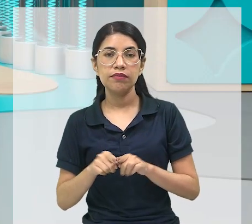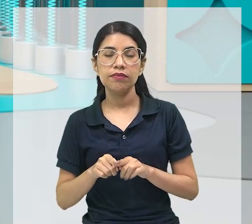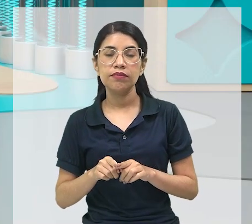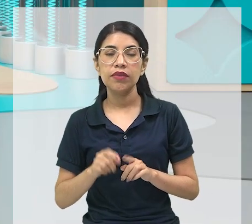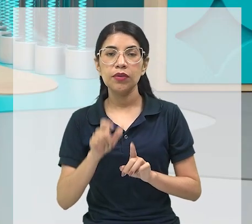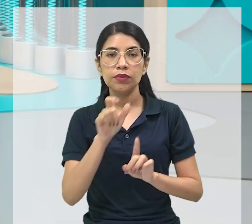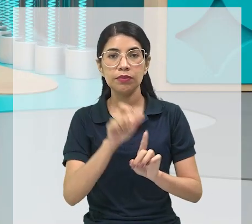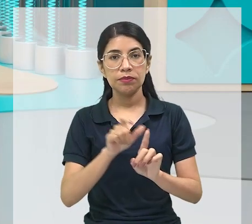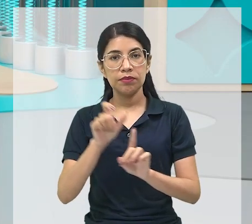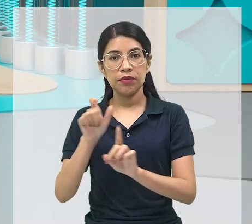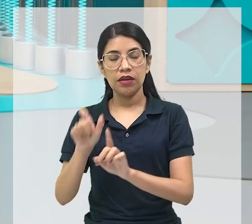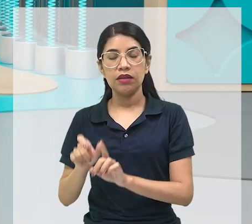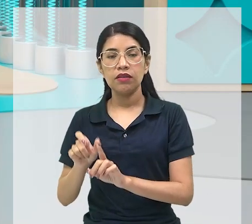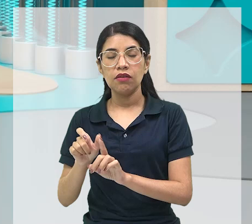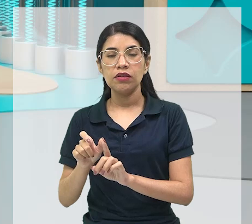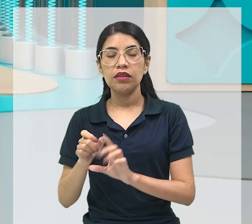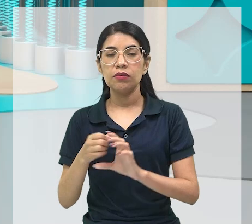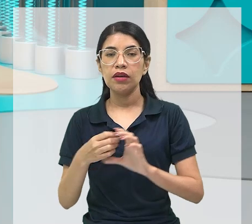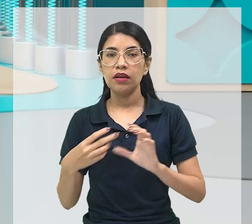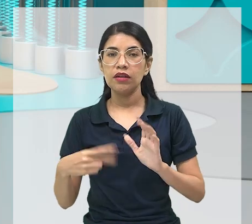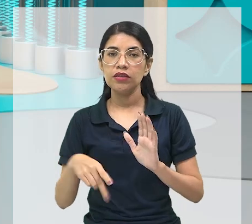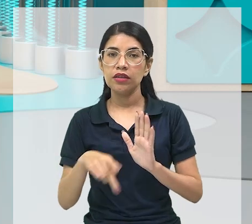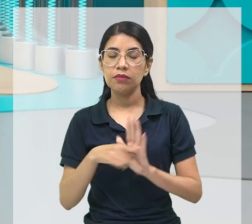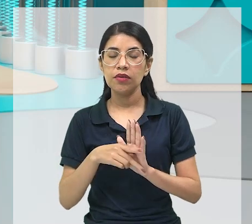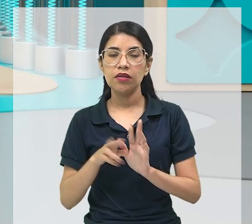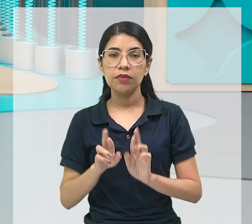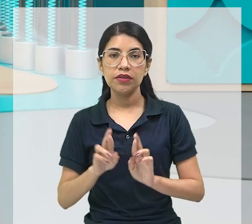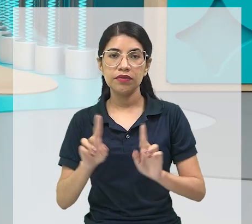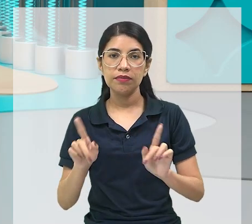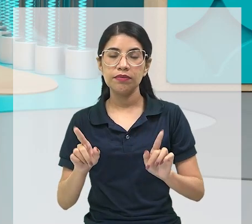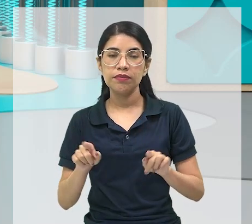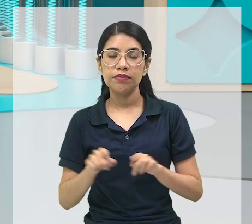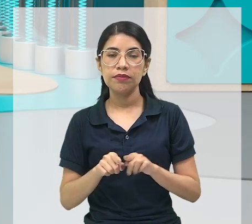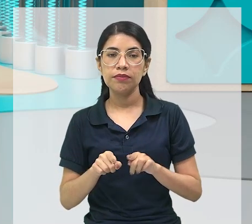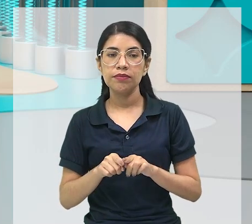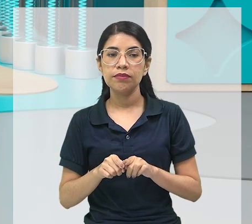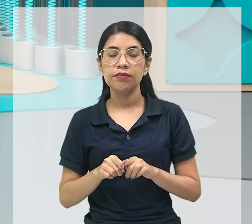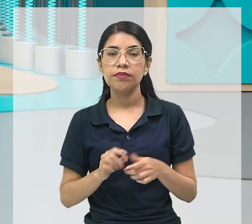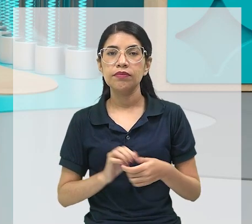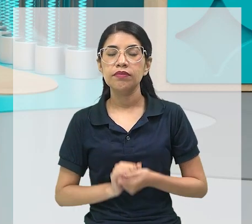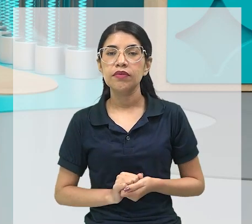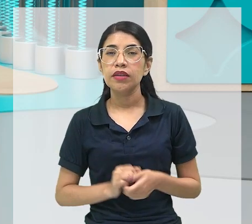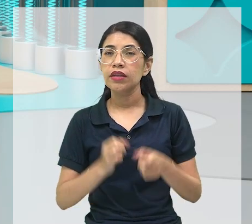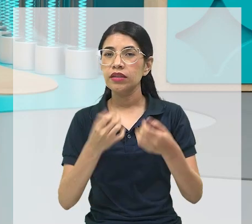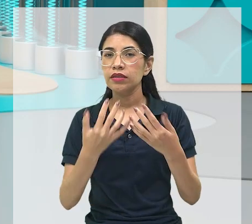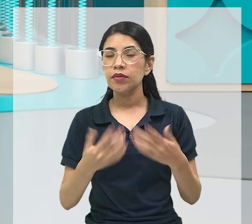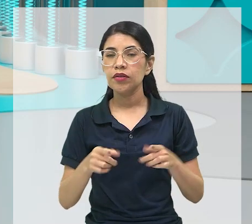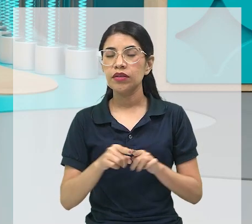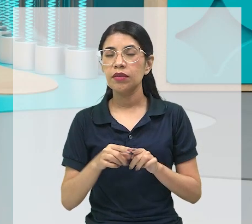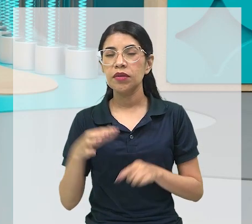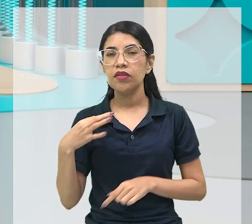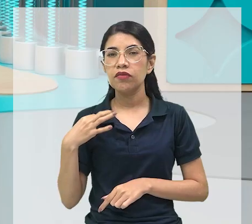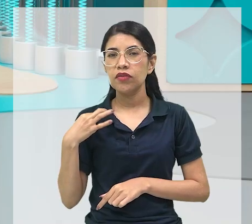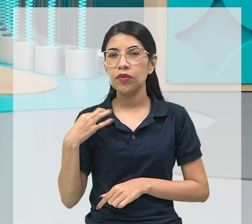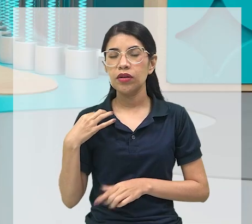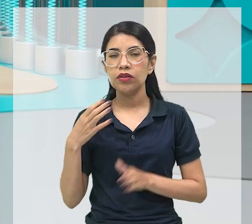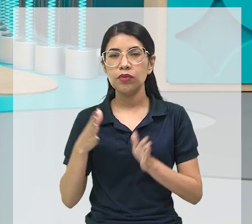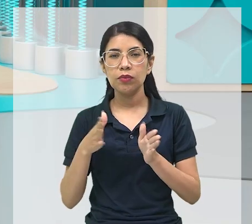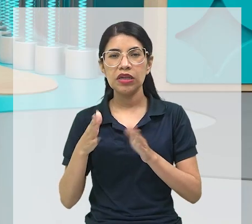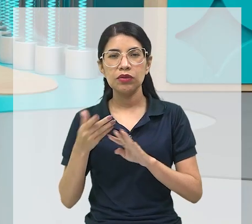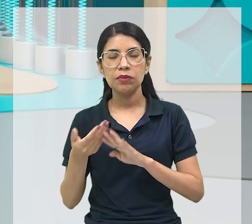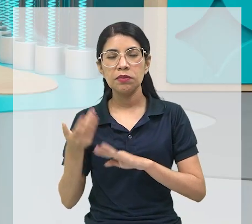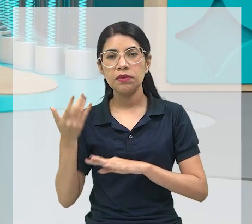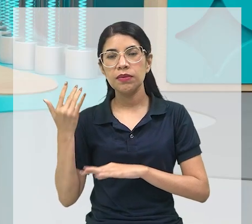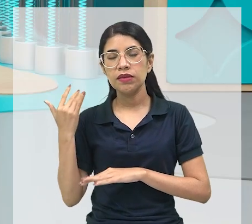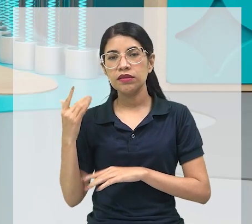os personagens estão caracterizados de forma diferente. Olha o que a gente falou sobre a questão do figurino em tempos